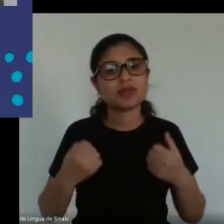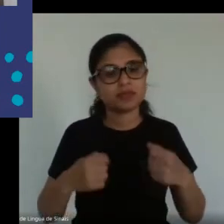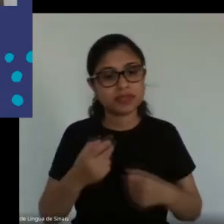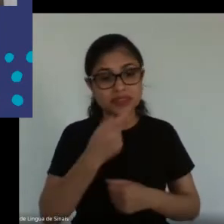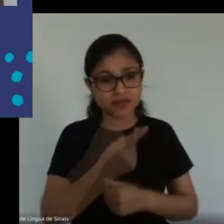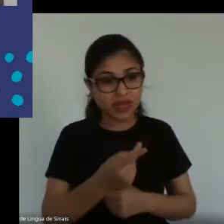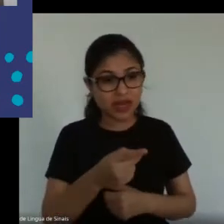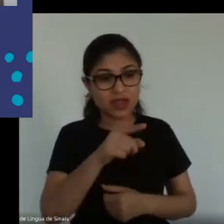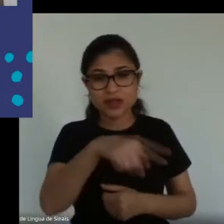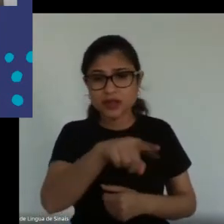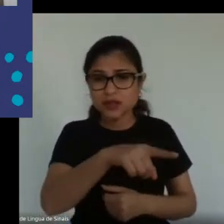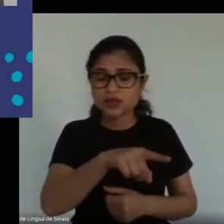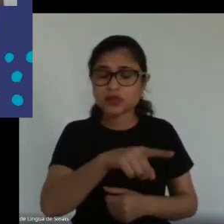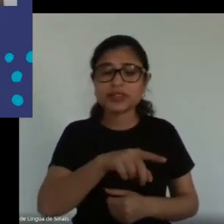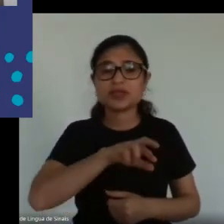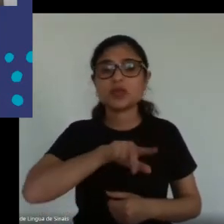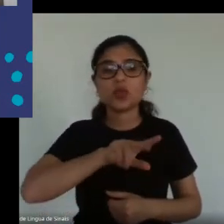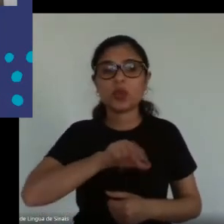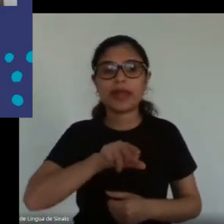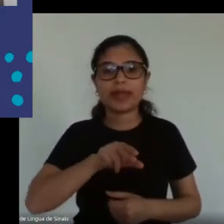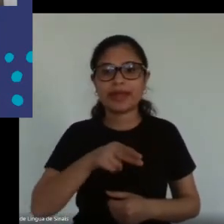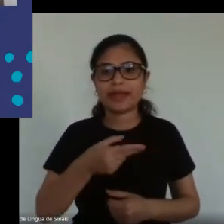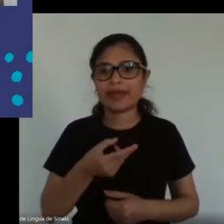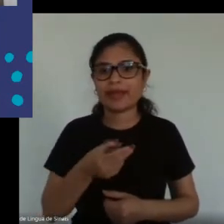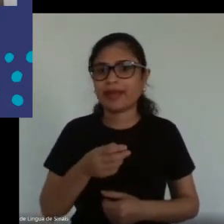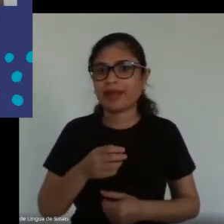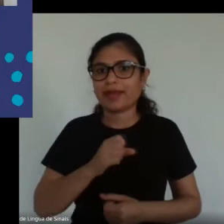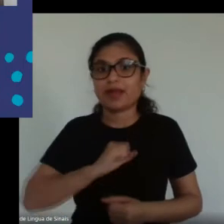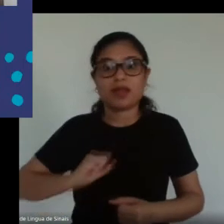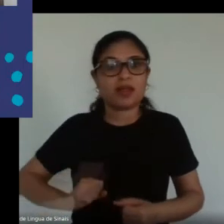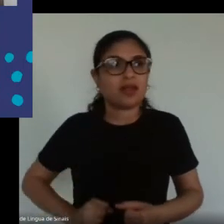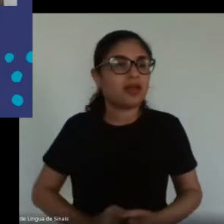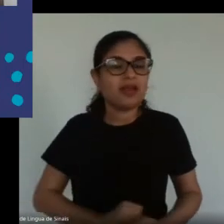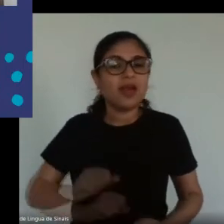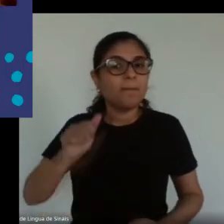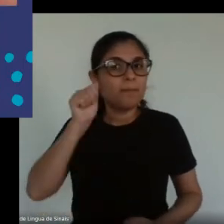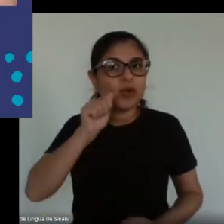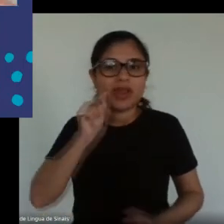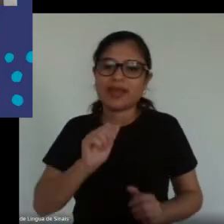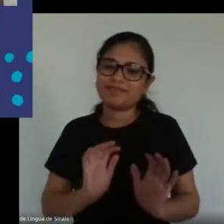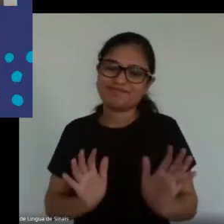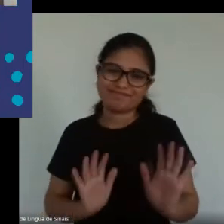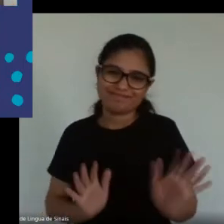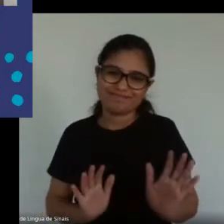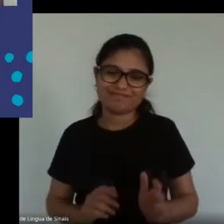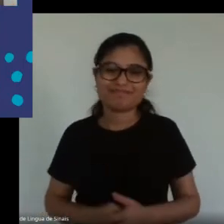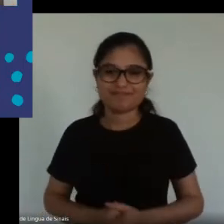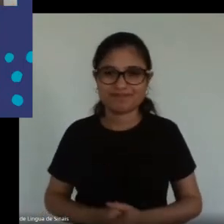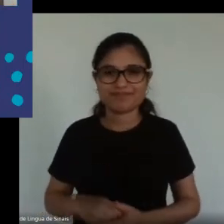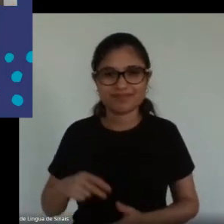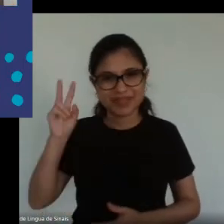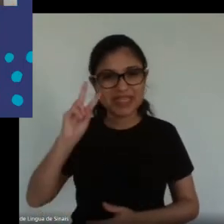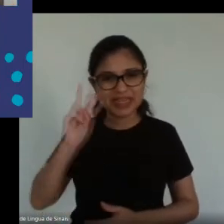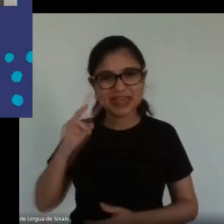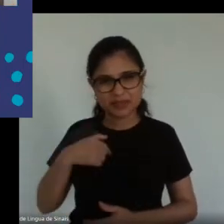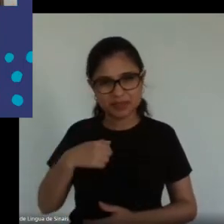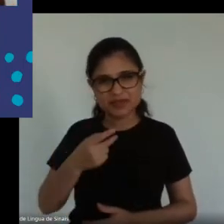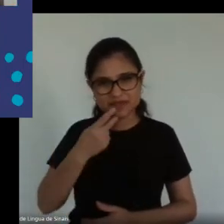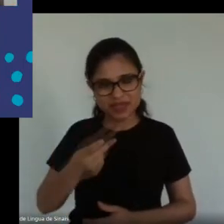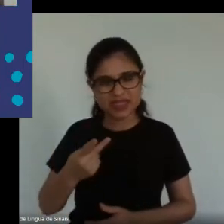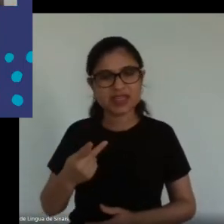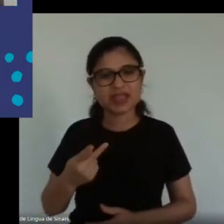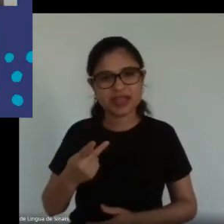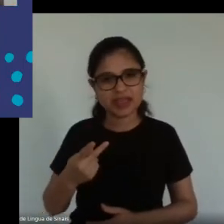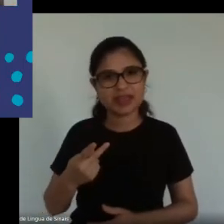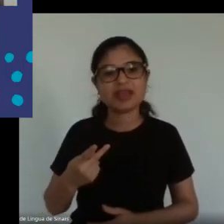super mulheres, e elas não têm que dar resposta para tudo. Lembra que na minha fala eu falei para vocês que foi jogado